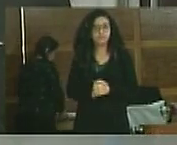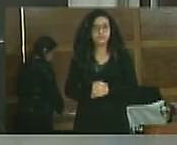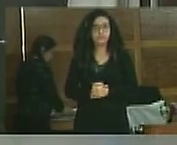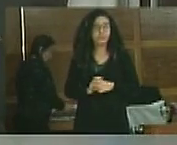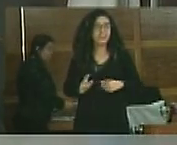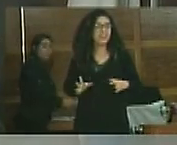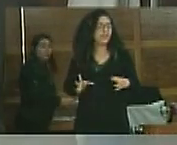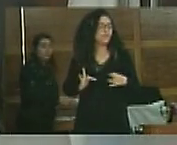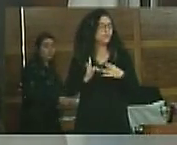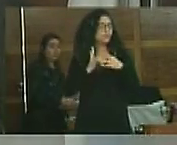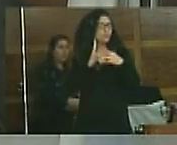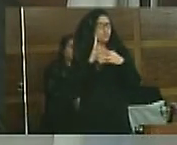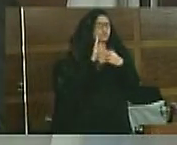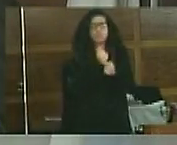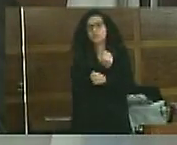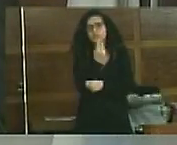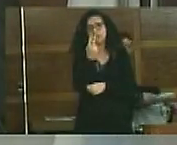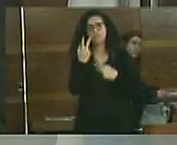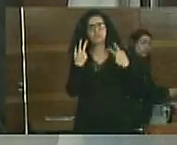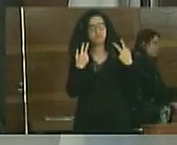É tudo farinha no mesmo saco.